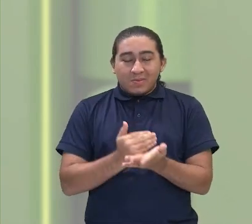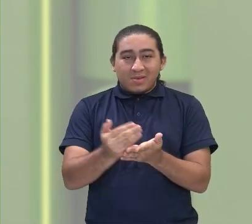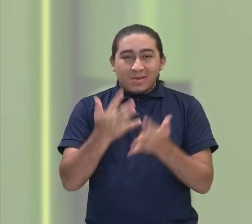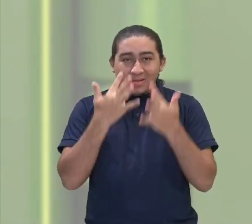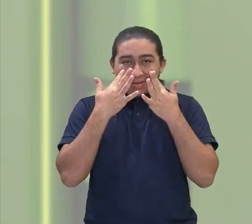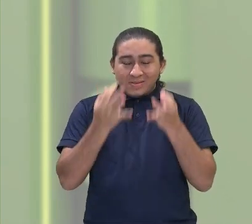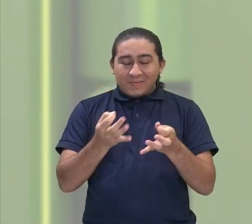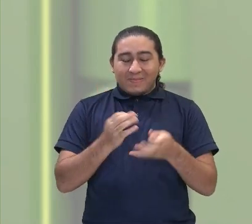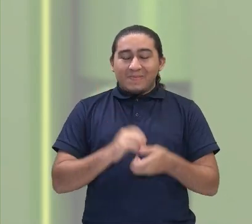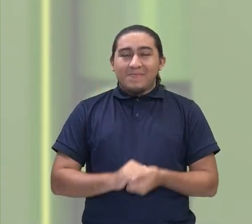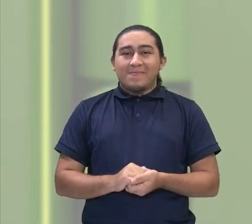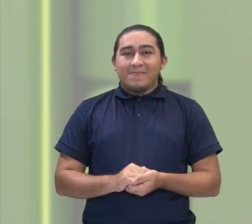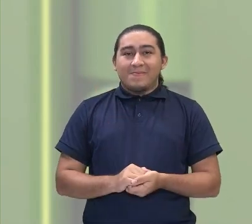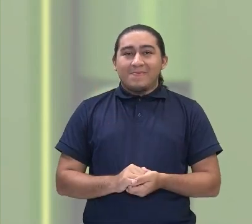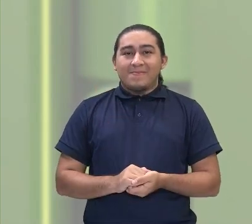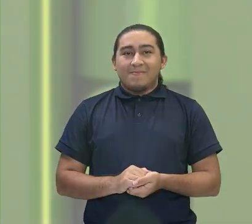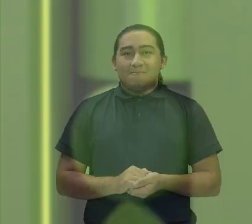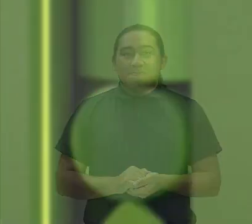ligados, a nossa aula começa agora.